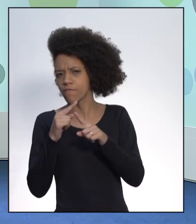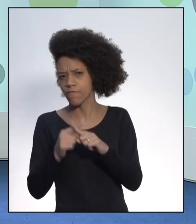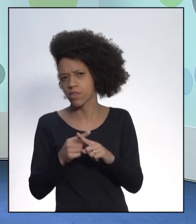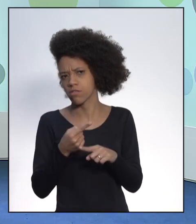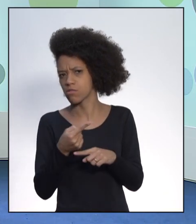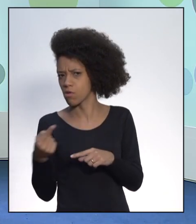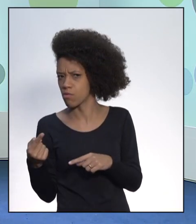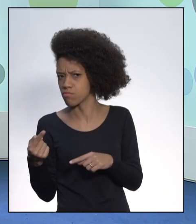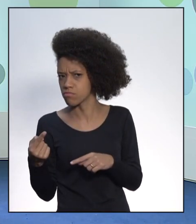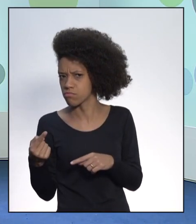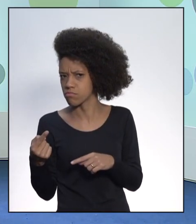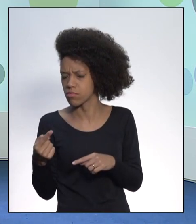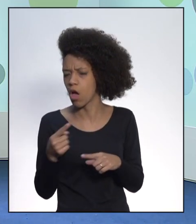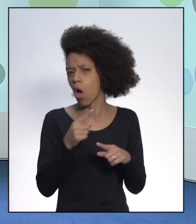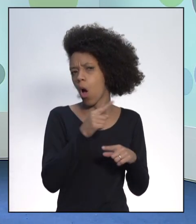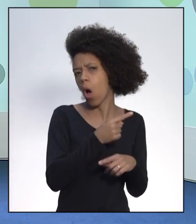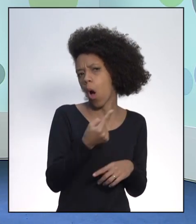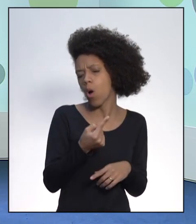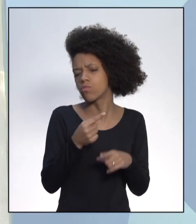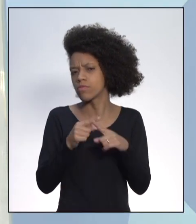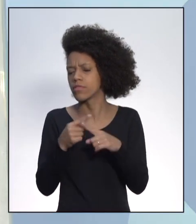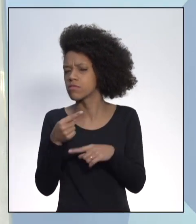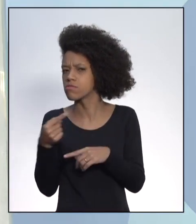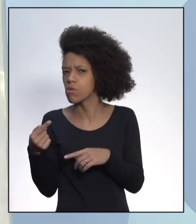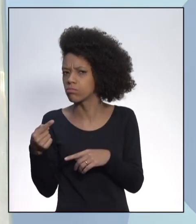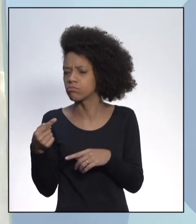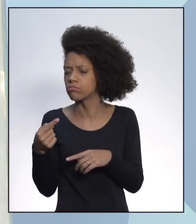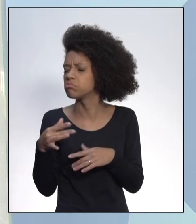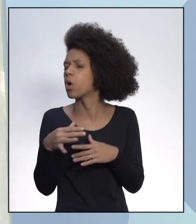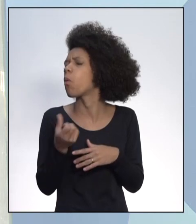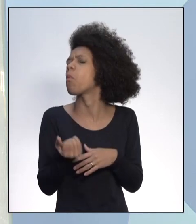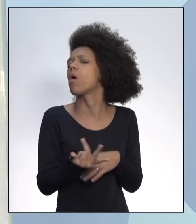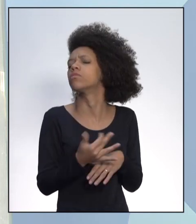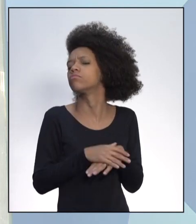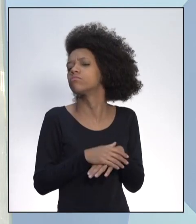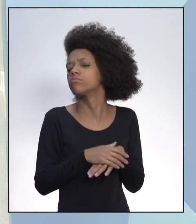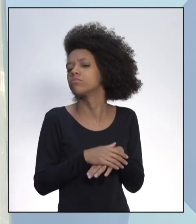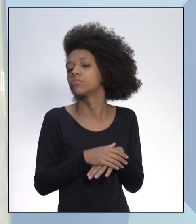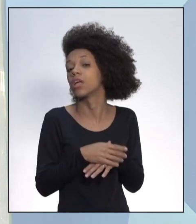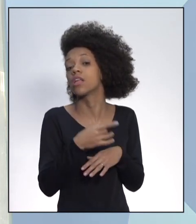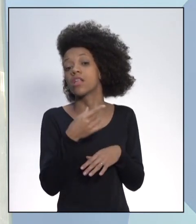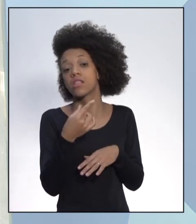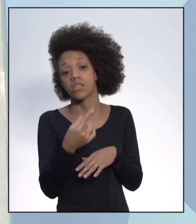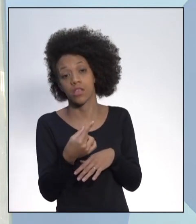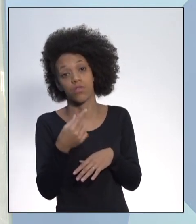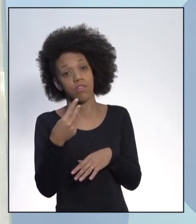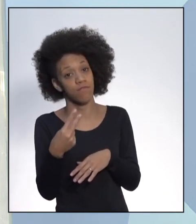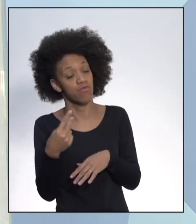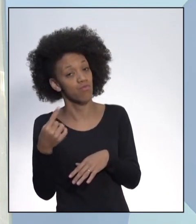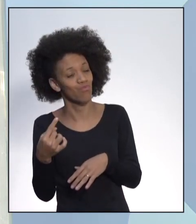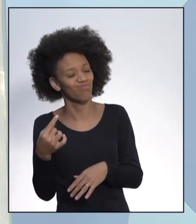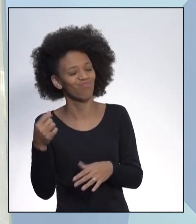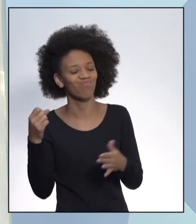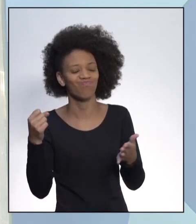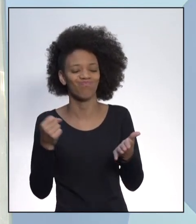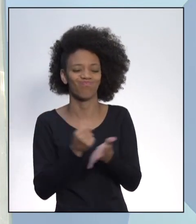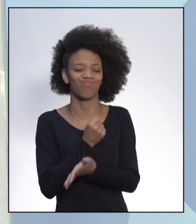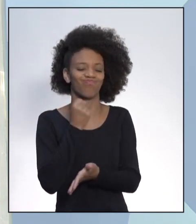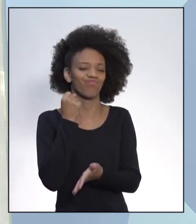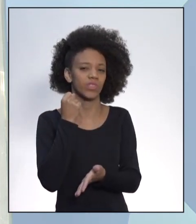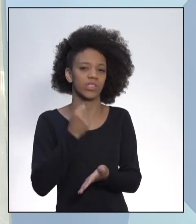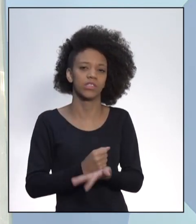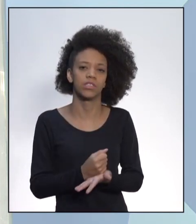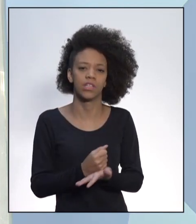11. 11 vezes 11 vai dar quanto? 121. Poxa, mas